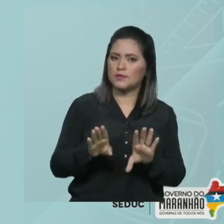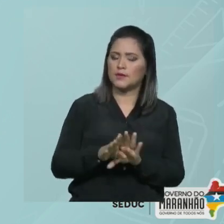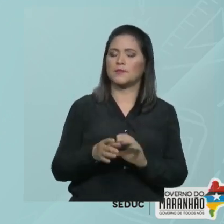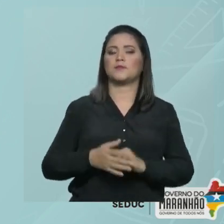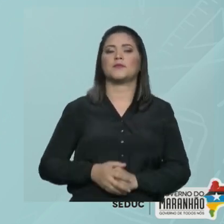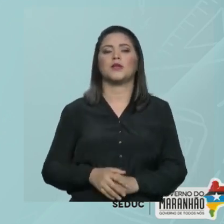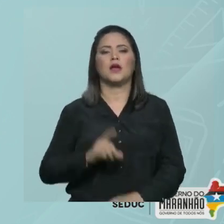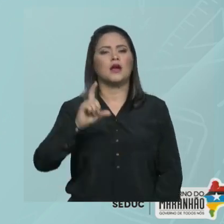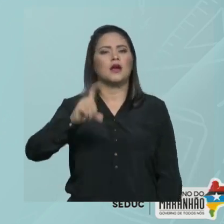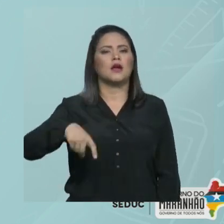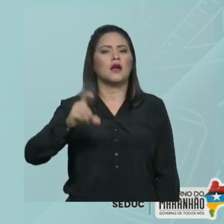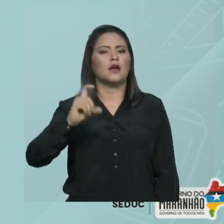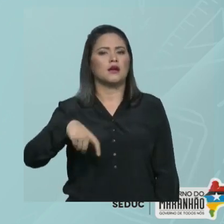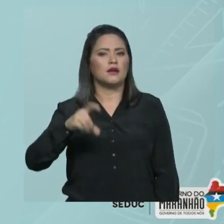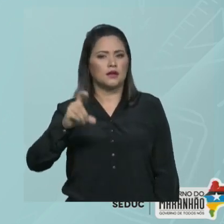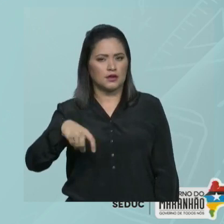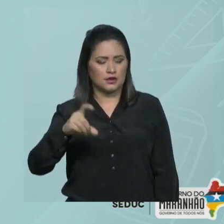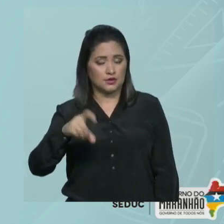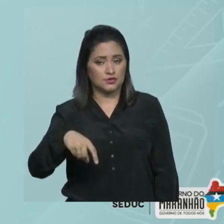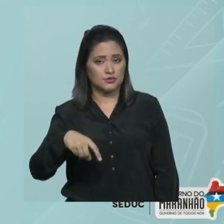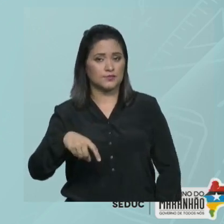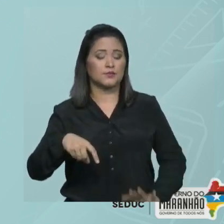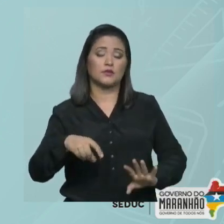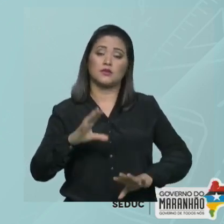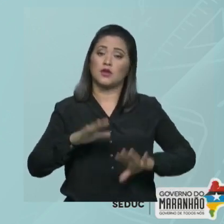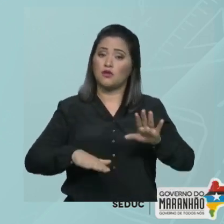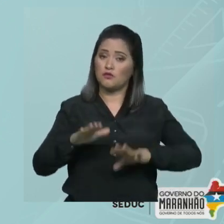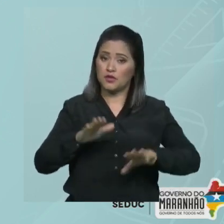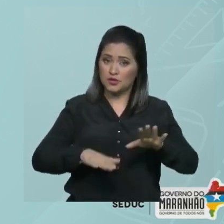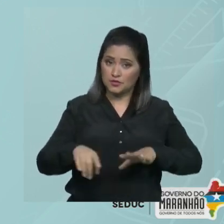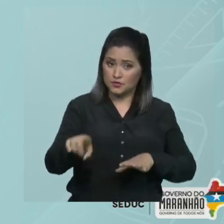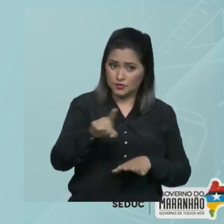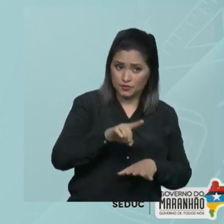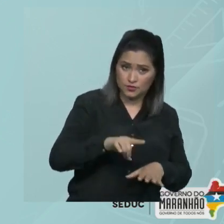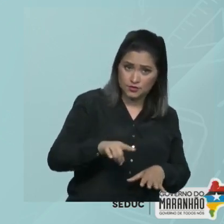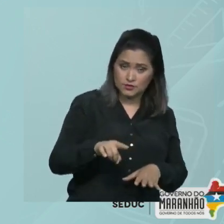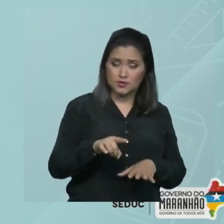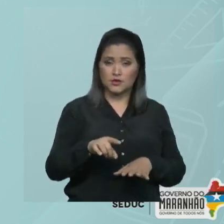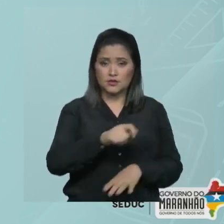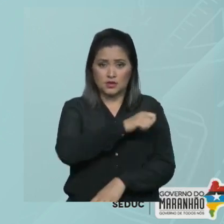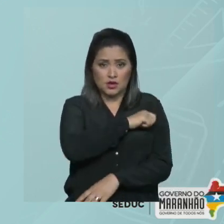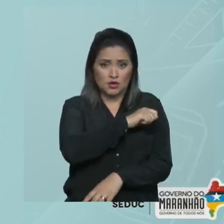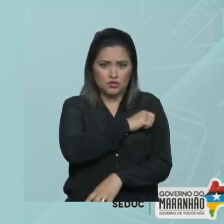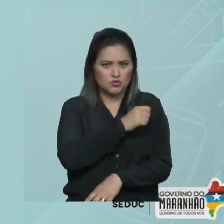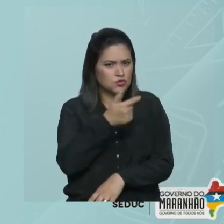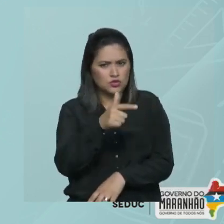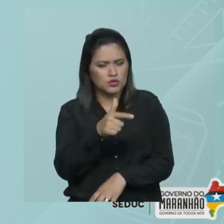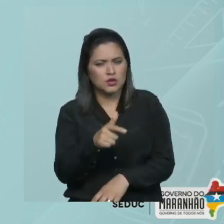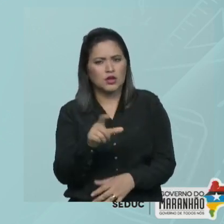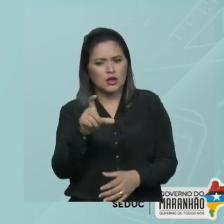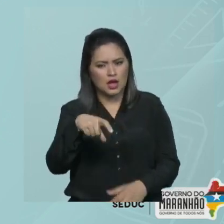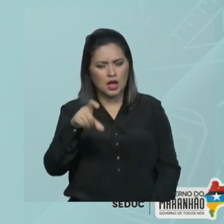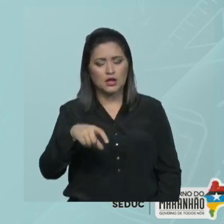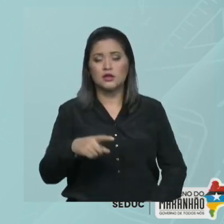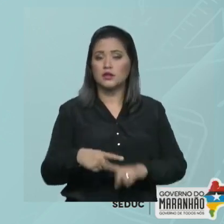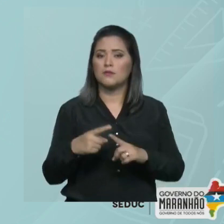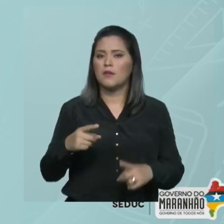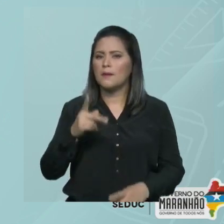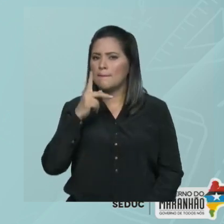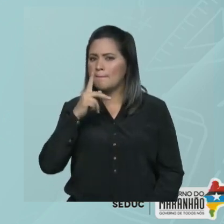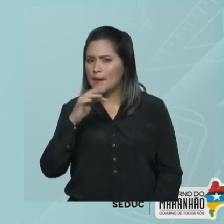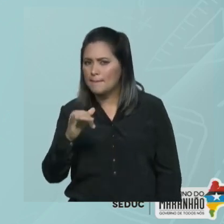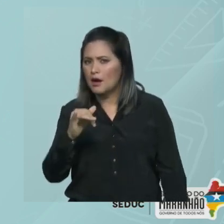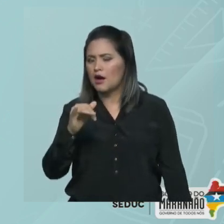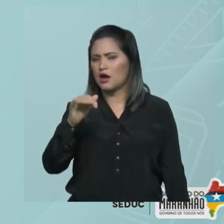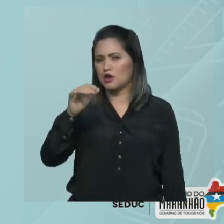crédito, olha só, talvez vocês que estão me assistindo, os alunos, não tenham tanto contato com o cartão, mas os pais, sim, os tios,